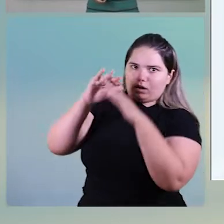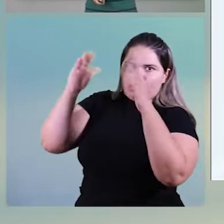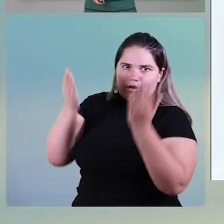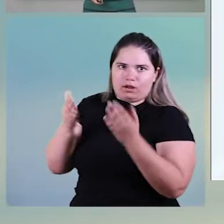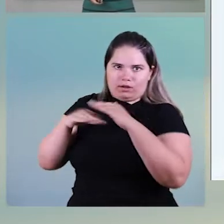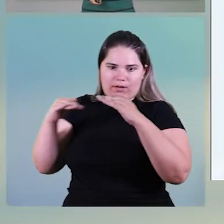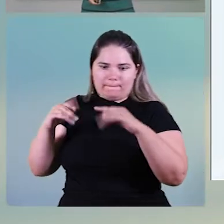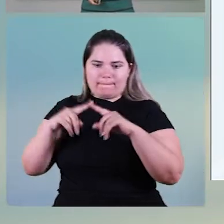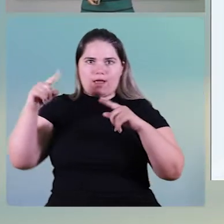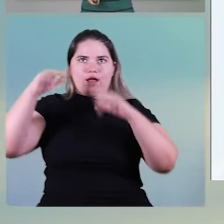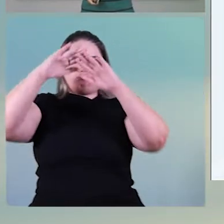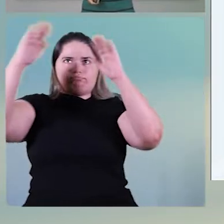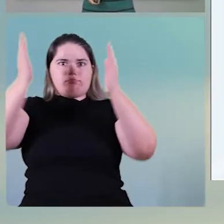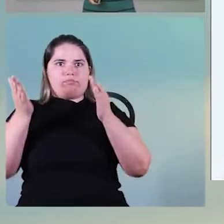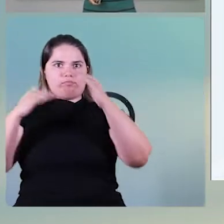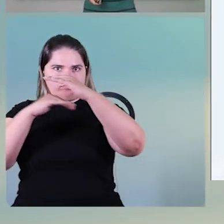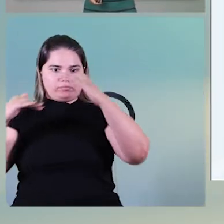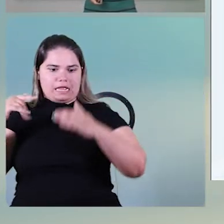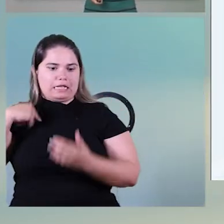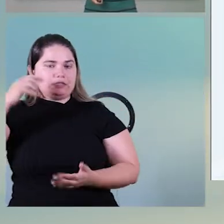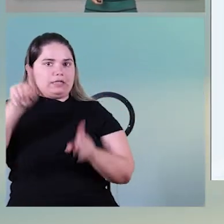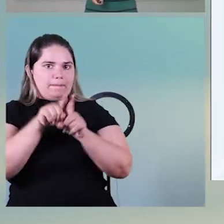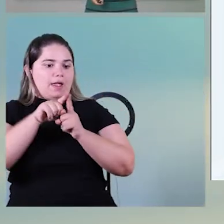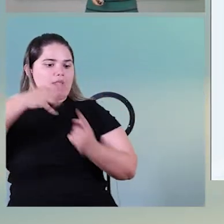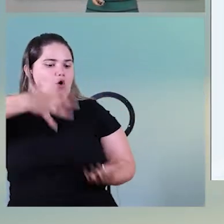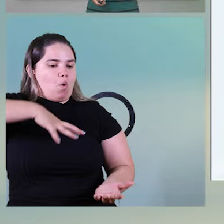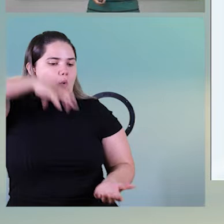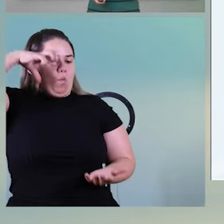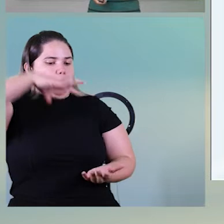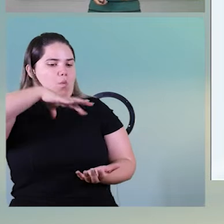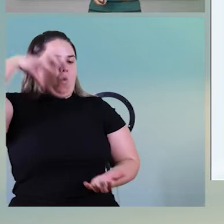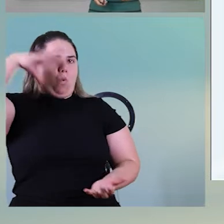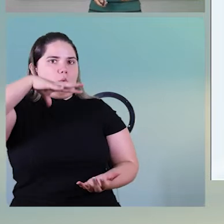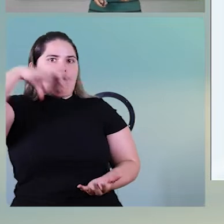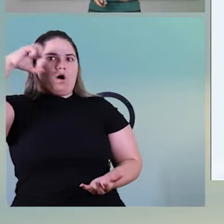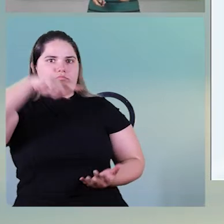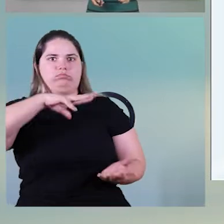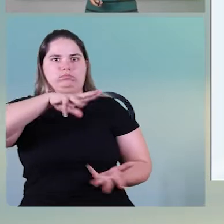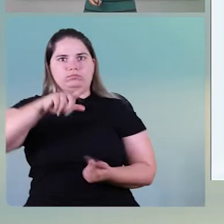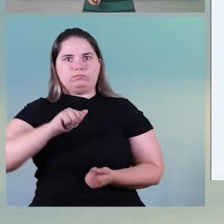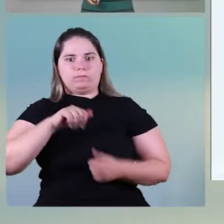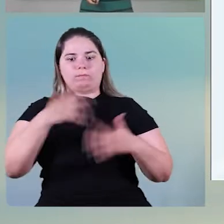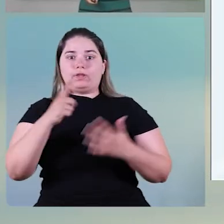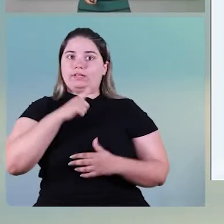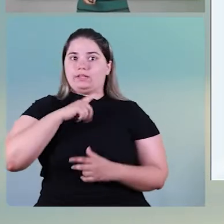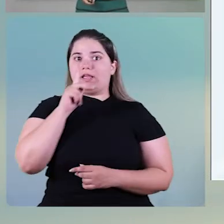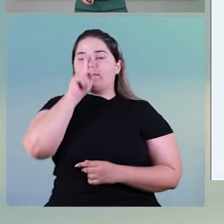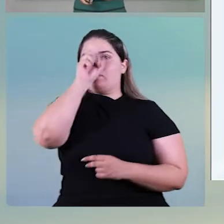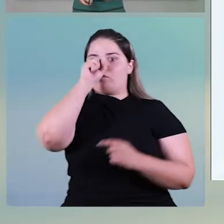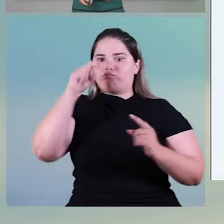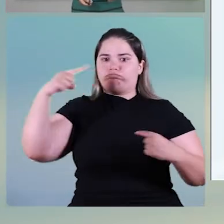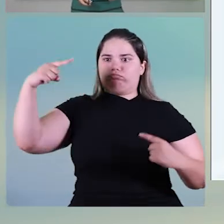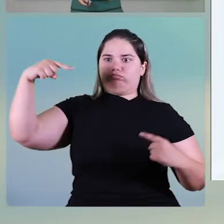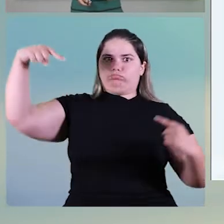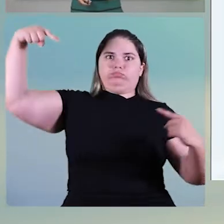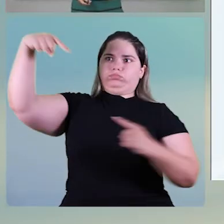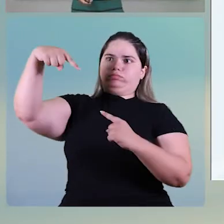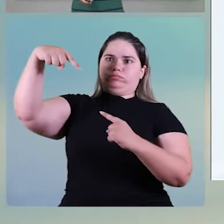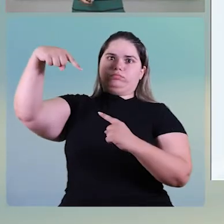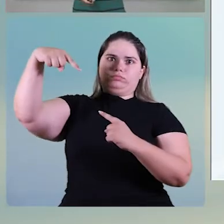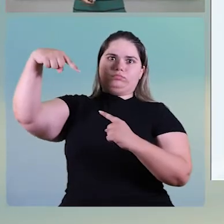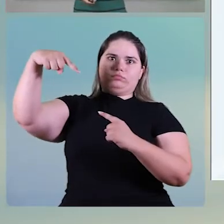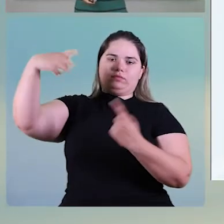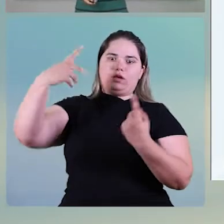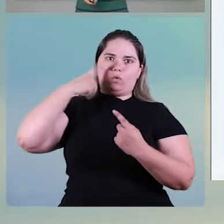atrai a Terra. Essas forças têm a mesma intensidade e sentidos opostos. Veja que uma atua no centro da Terra e a